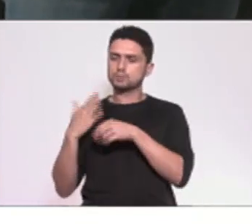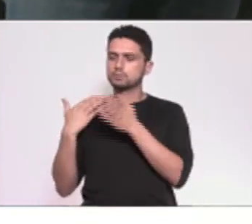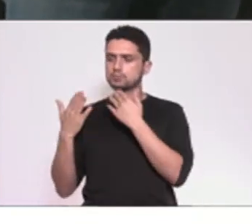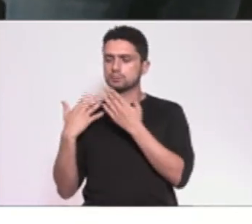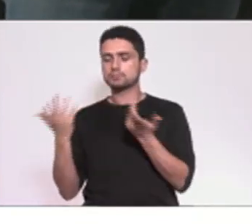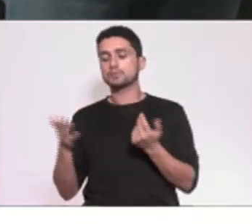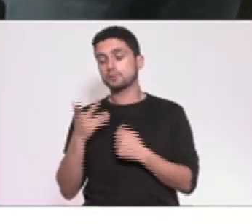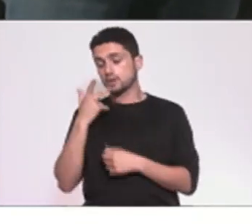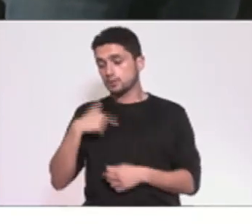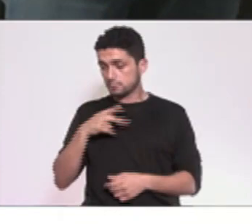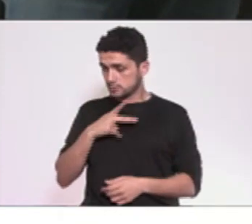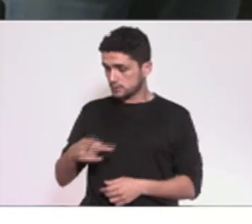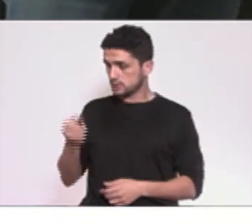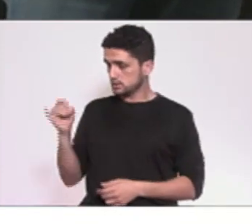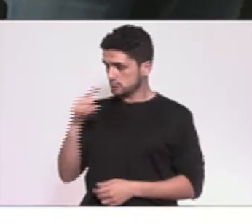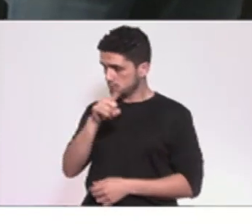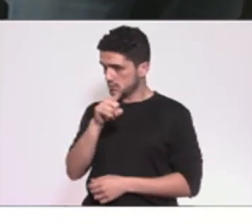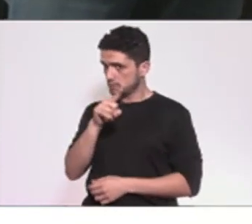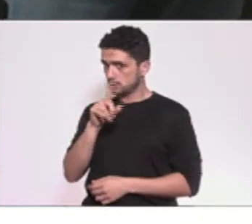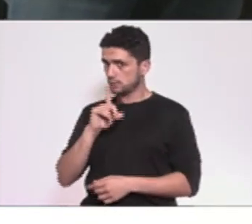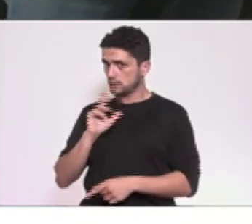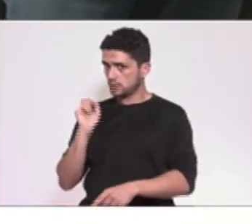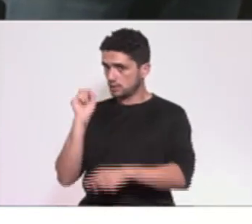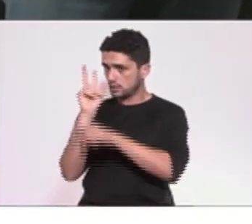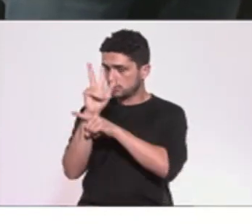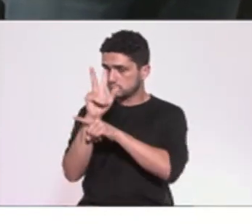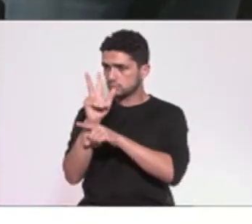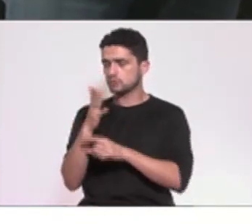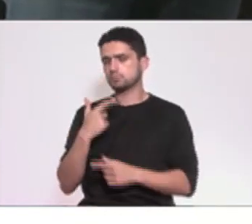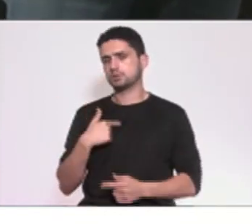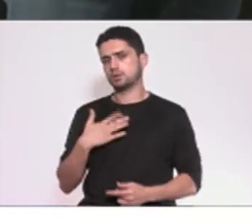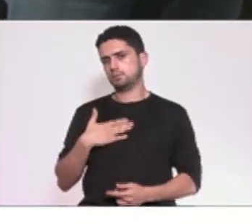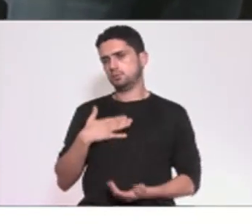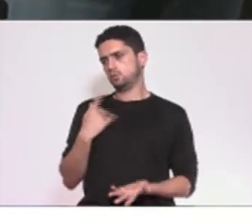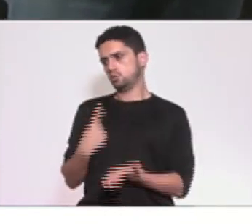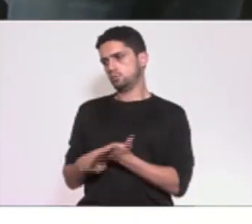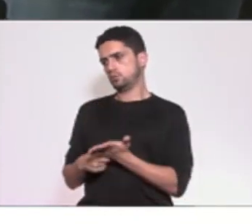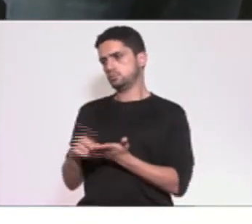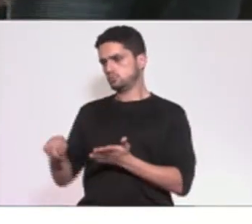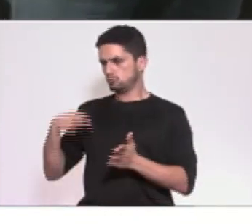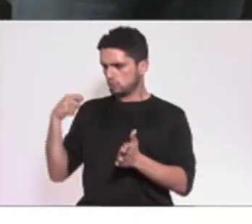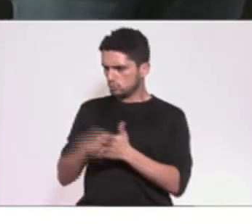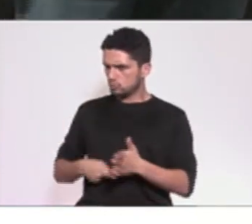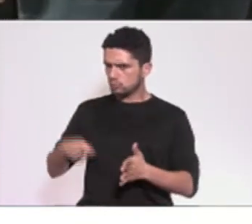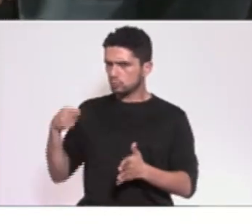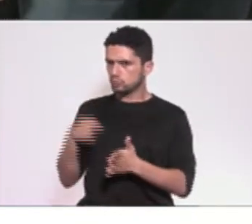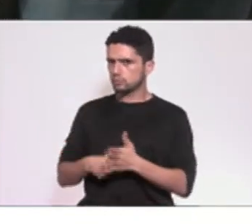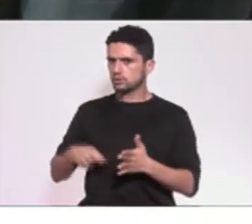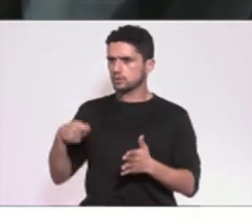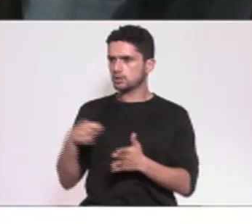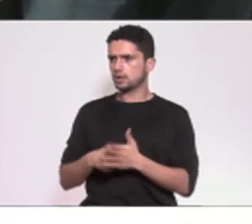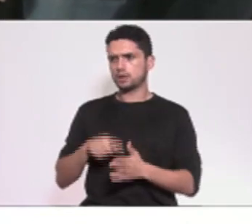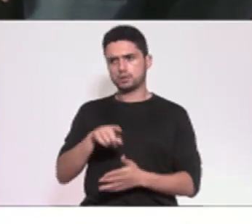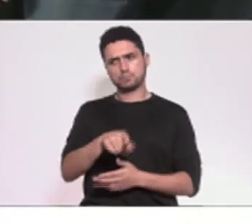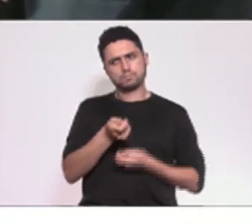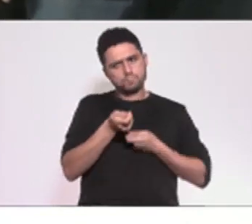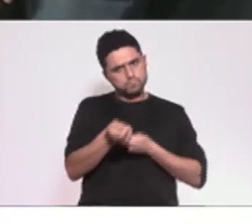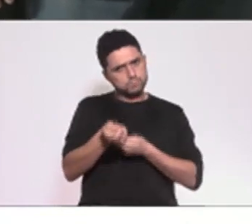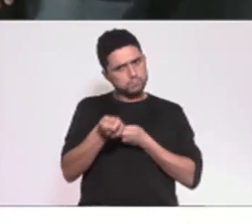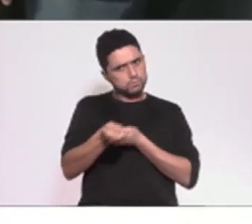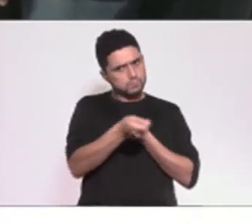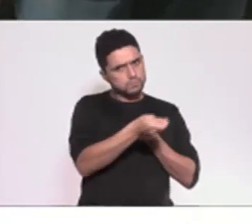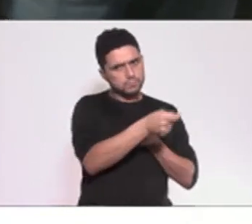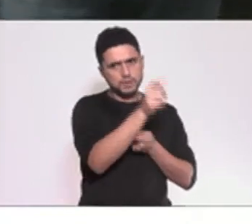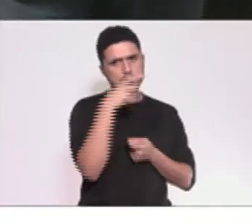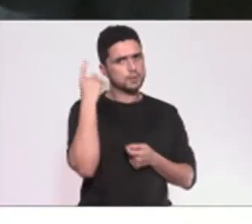Presidente, caso assumam, meu compromisso é lutar pela cassação, que eu acho